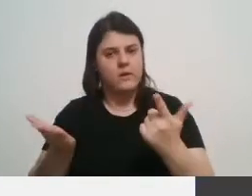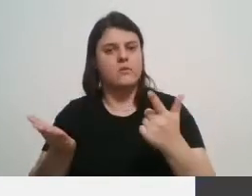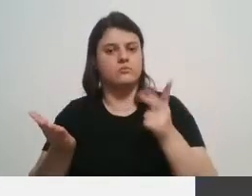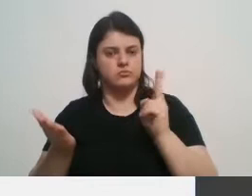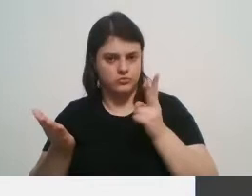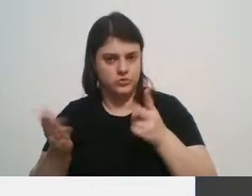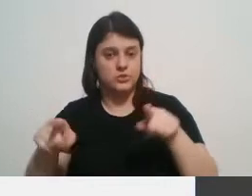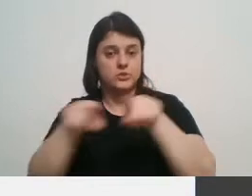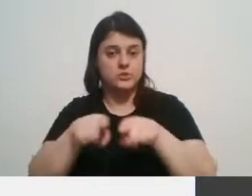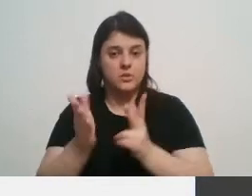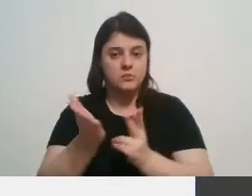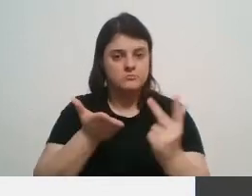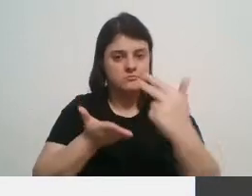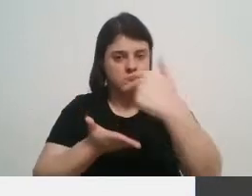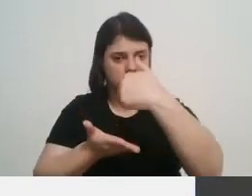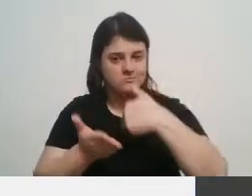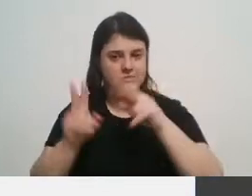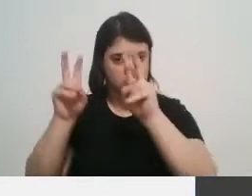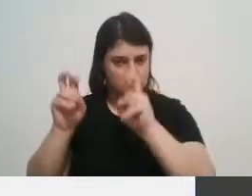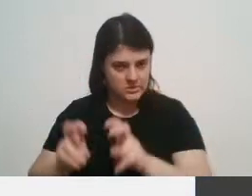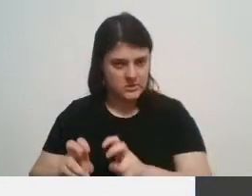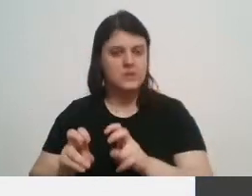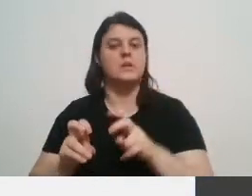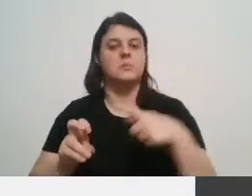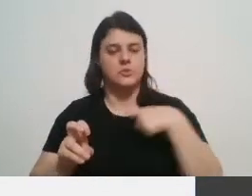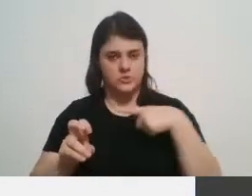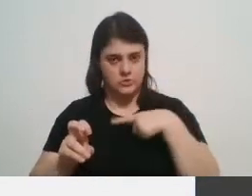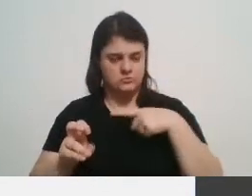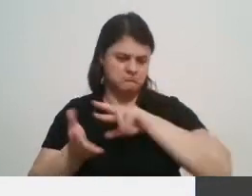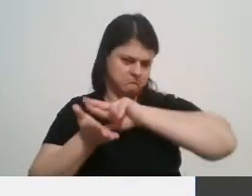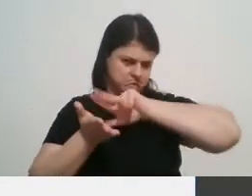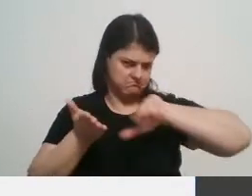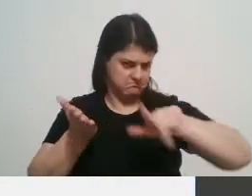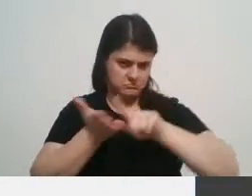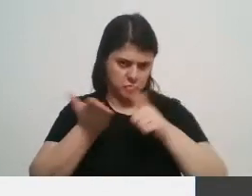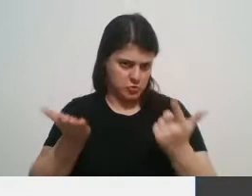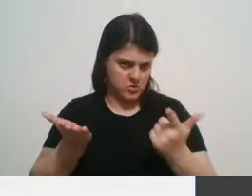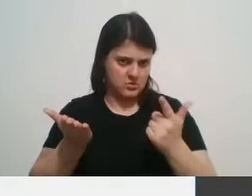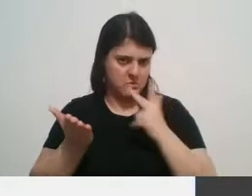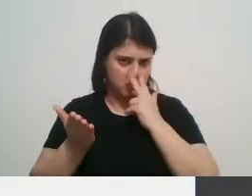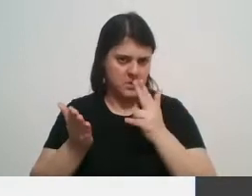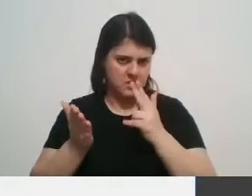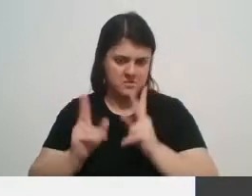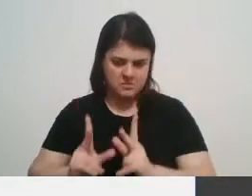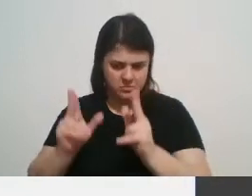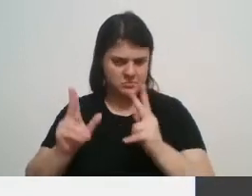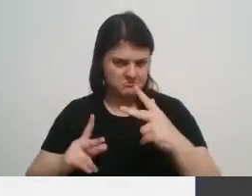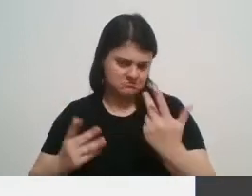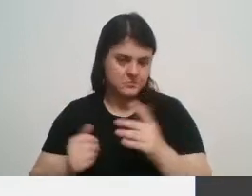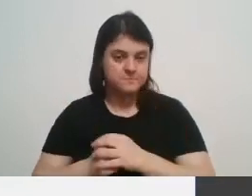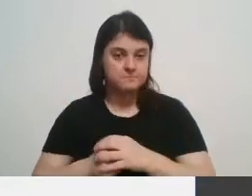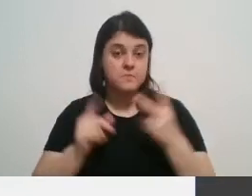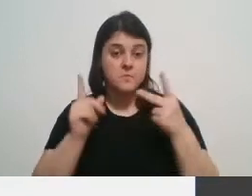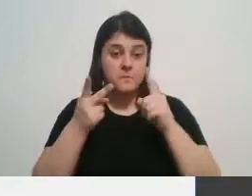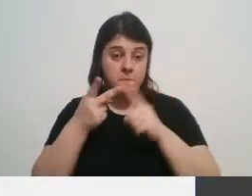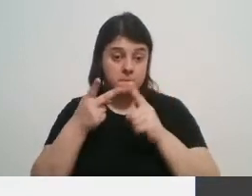também fazia recortes temáticos do, enfim, do jornal, uma espécie de clipping, né? O arquivo